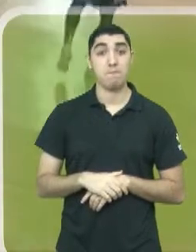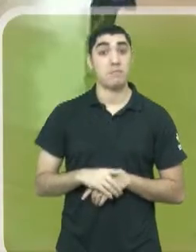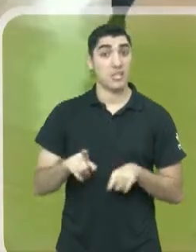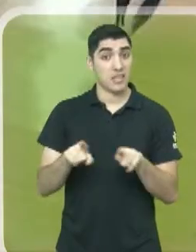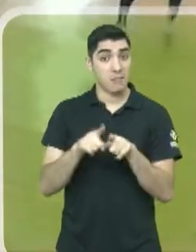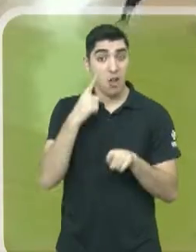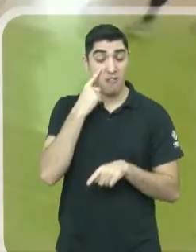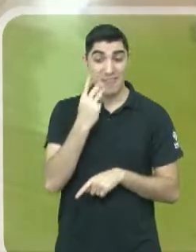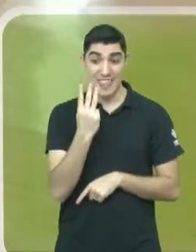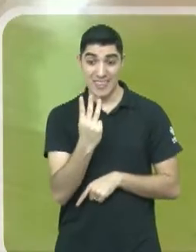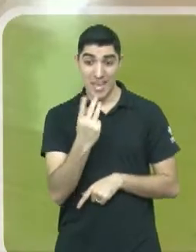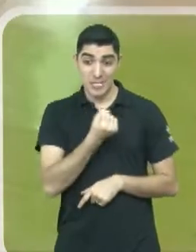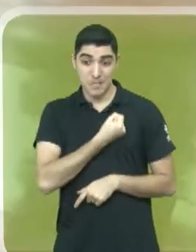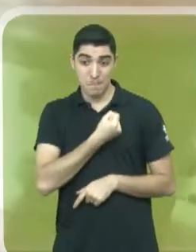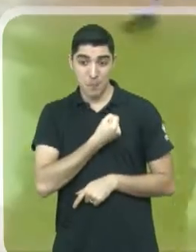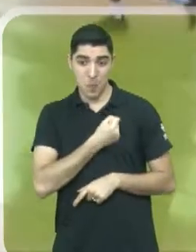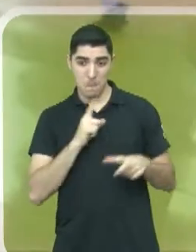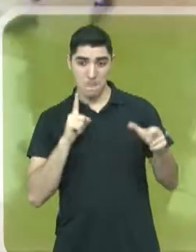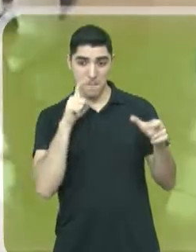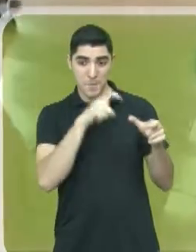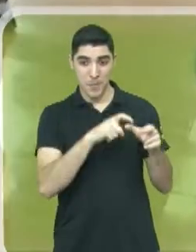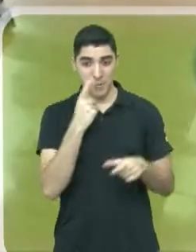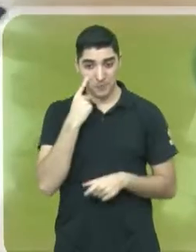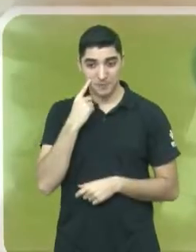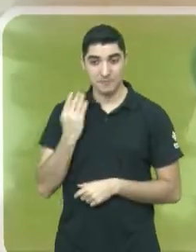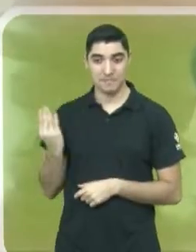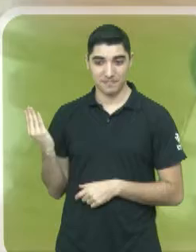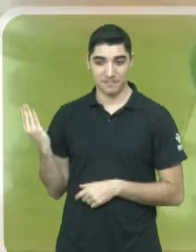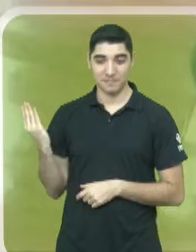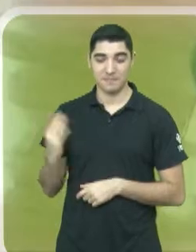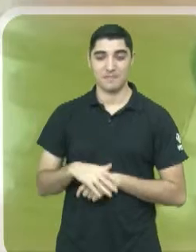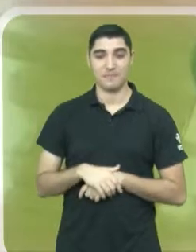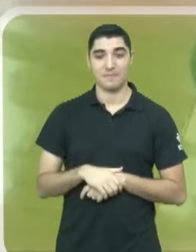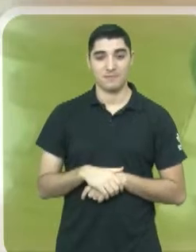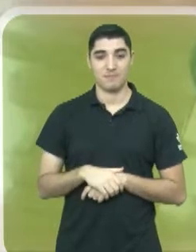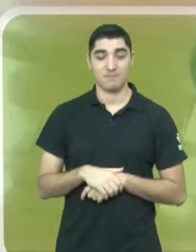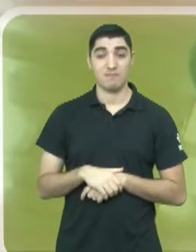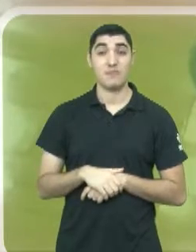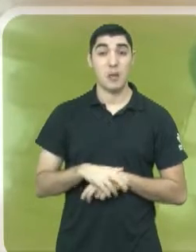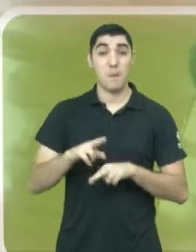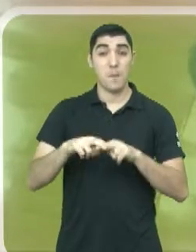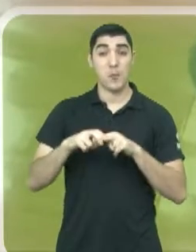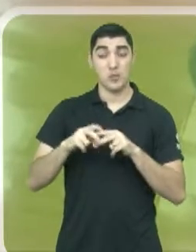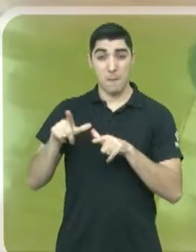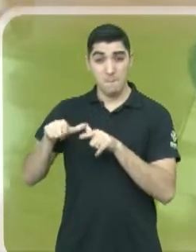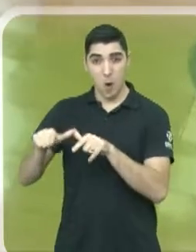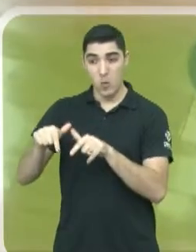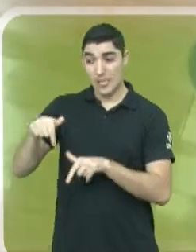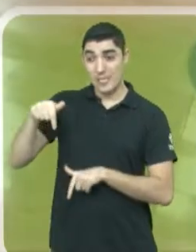bola de 3 de Larry Taylor, para fechar o terceiro período com 7 de vantagem para o Bauru,